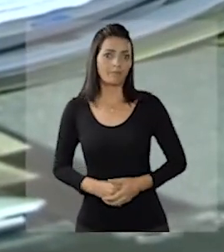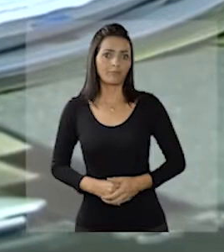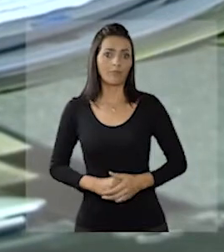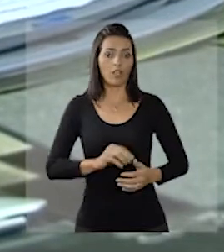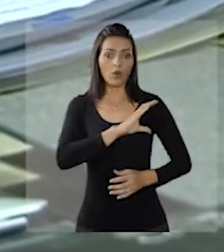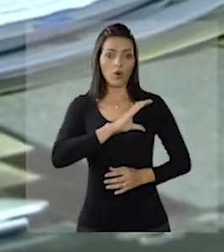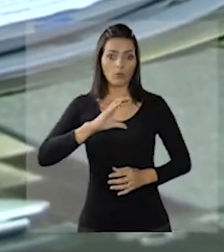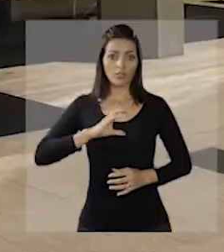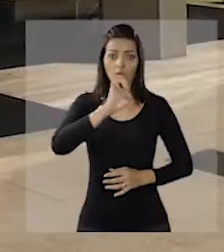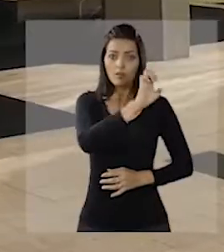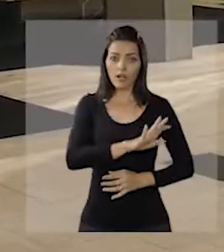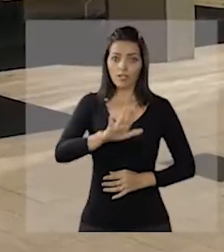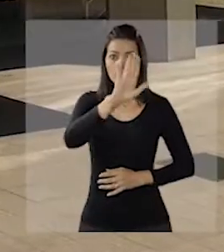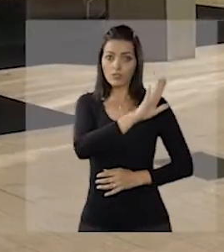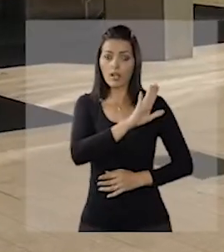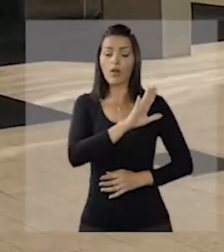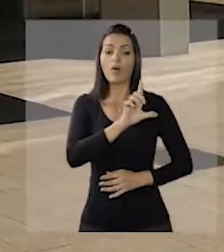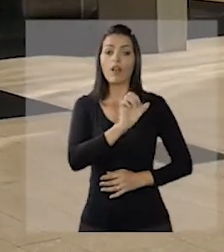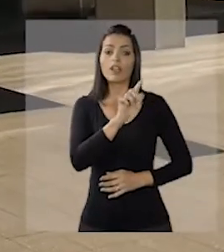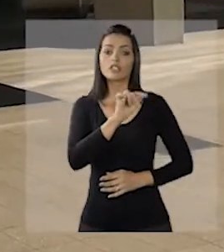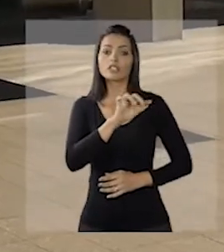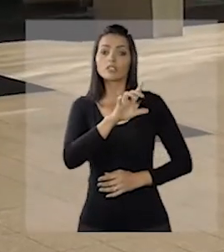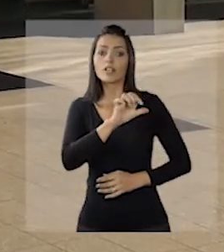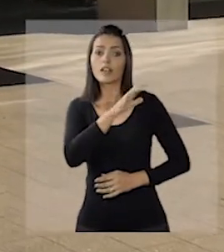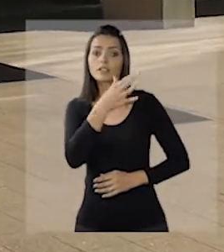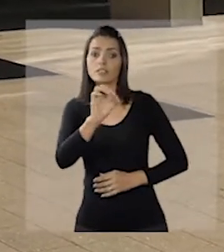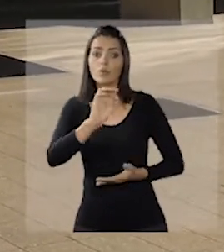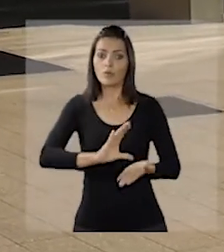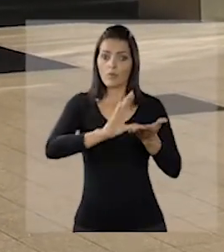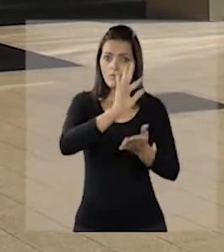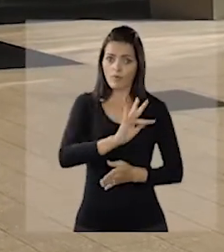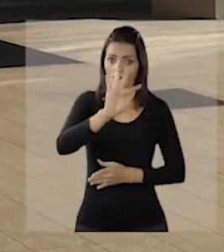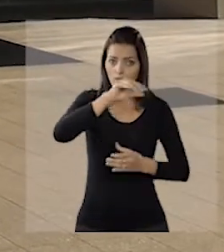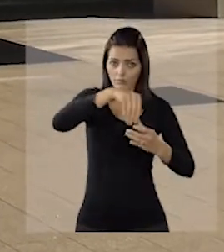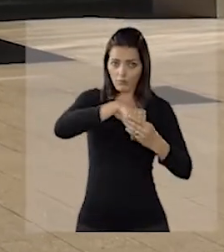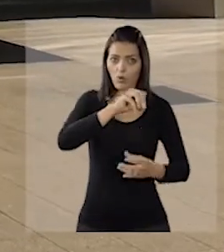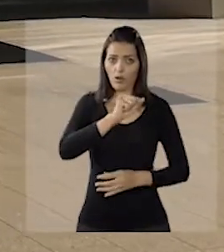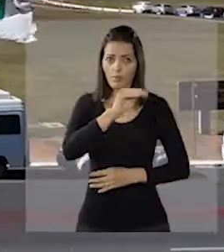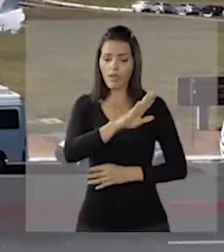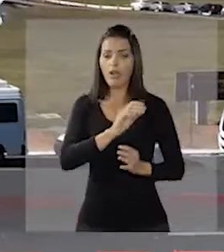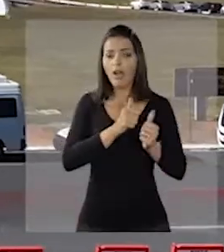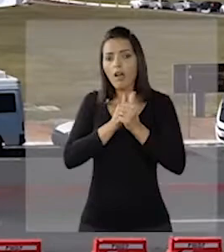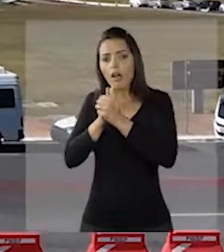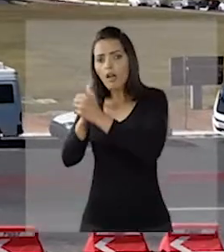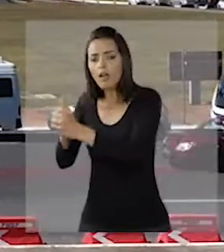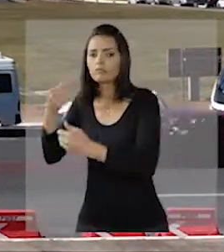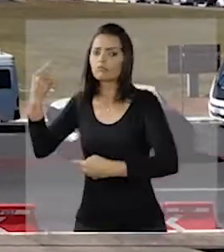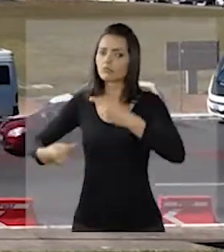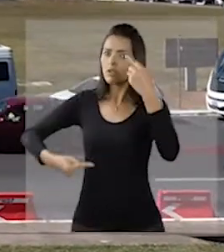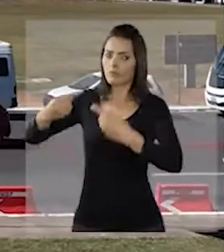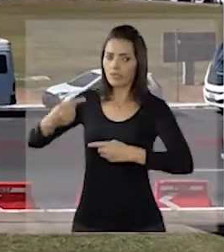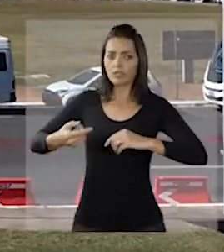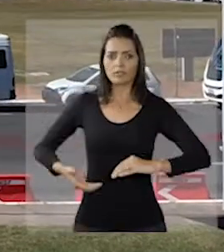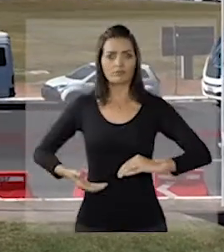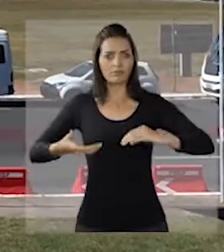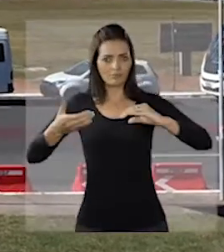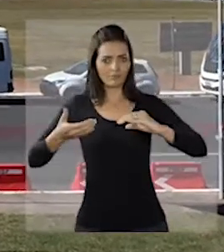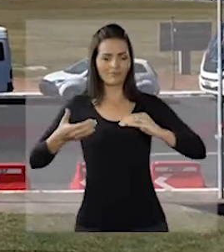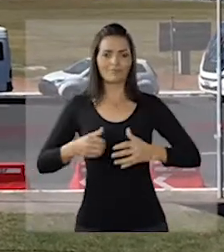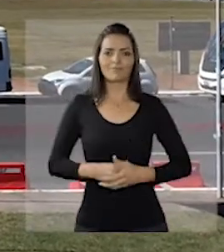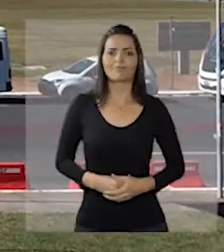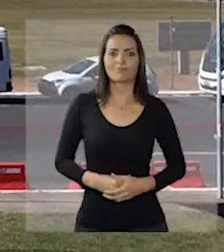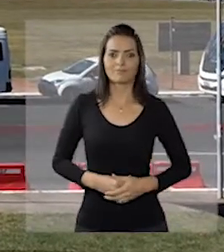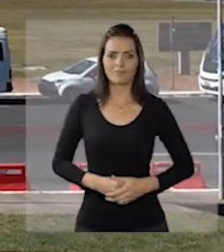de subsistência. A Comissão Nacional de Legislação do Conselho Federal da OAB está acompanhando o andamento desse